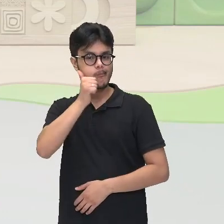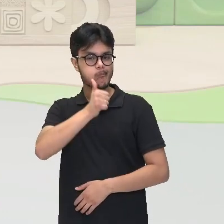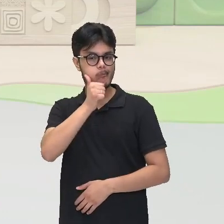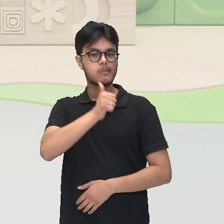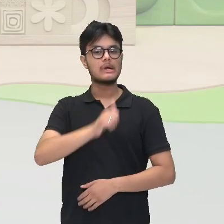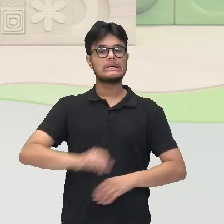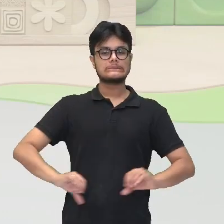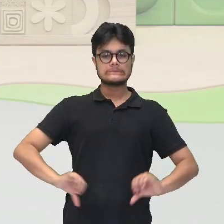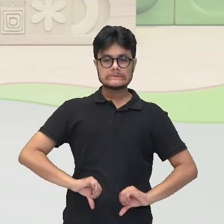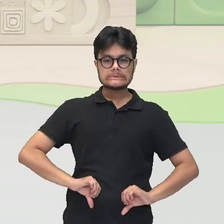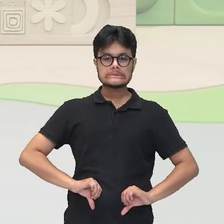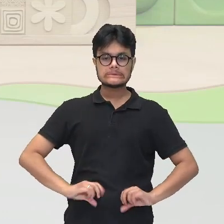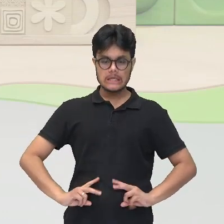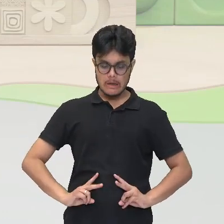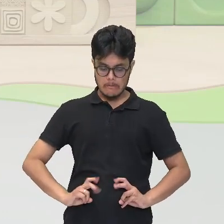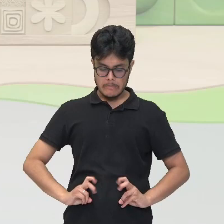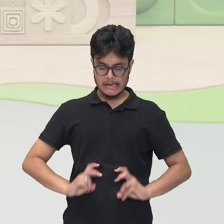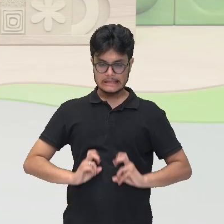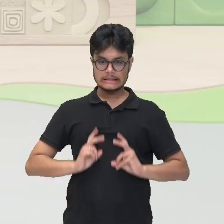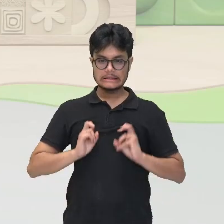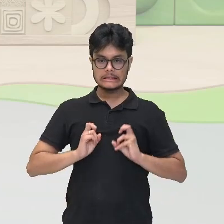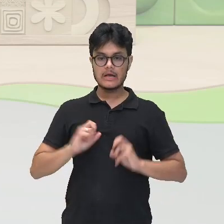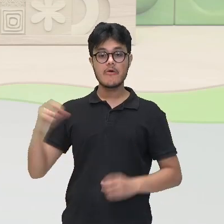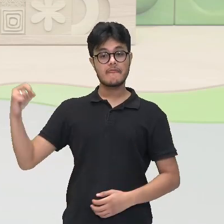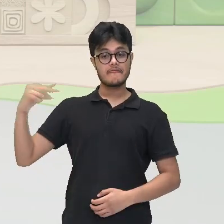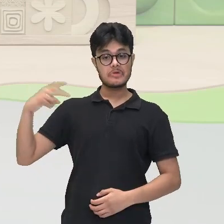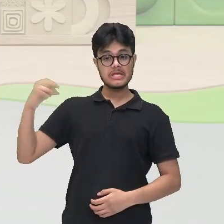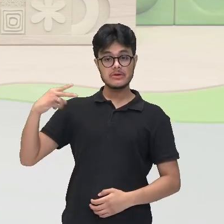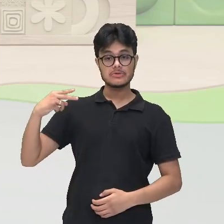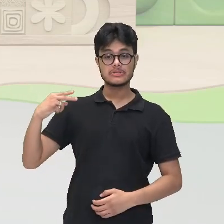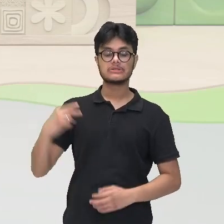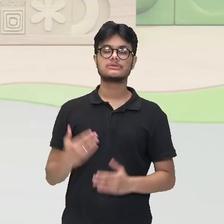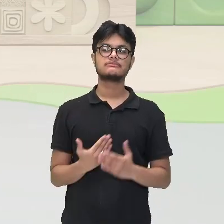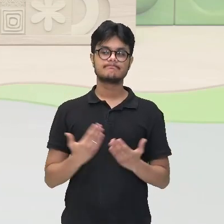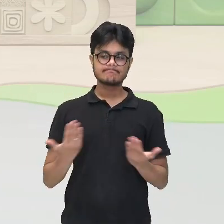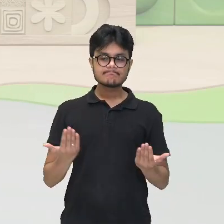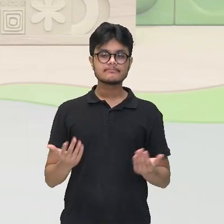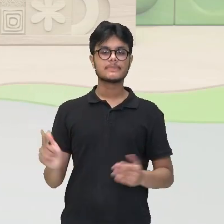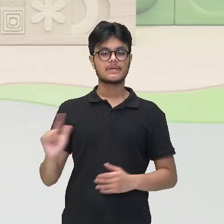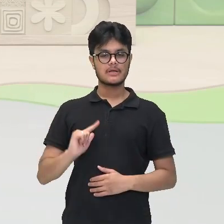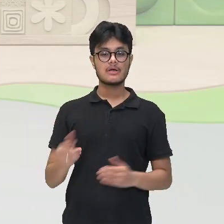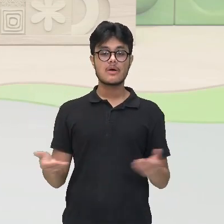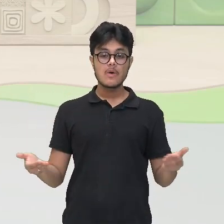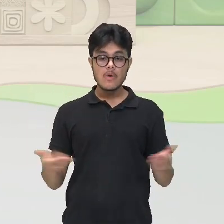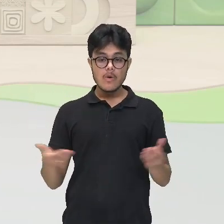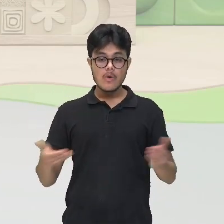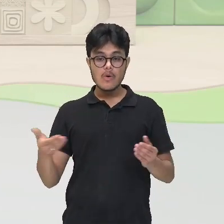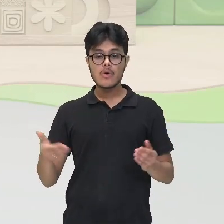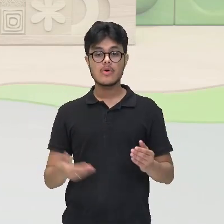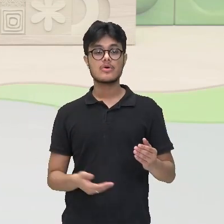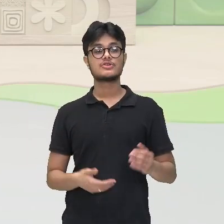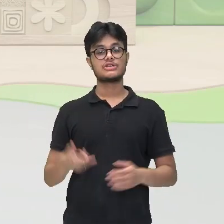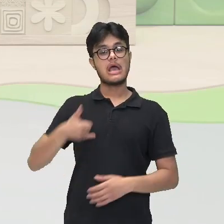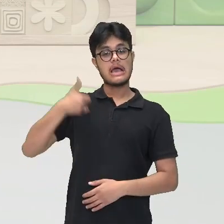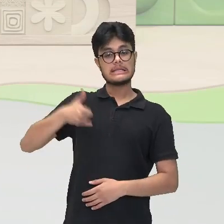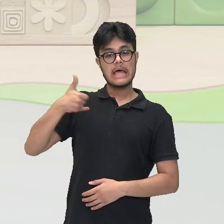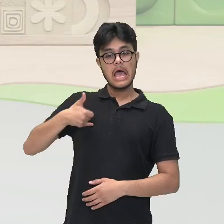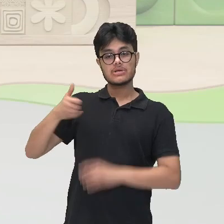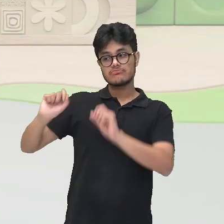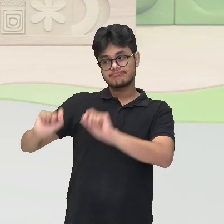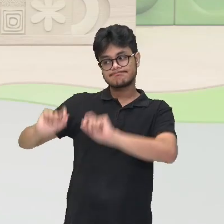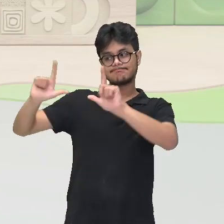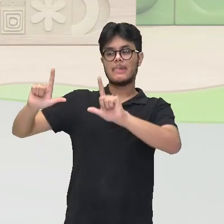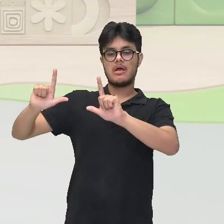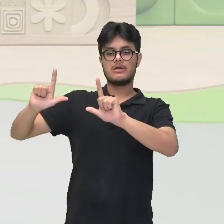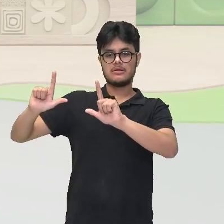afetadas muito forte por esse vírus. Existe hoje já um aumento na idade para que